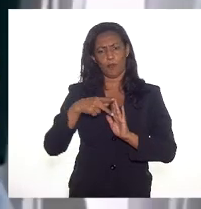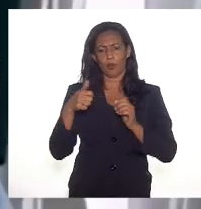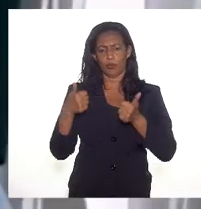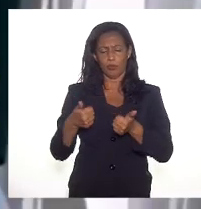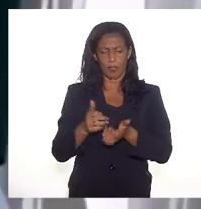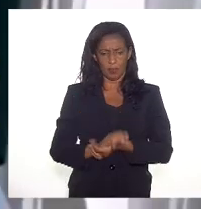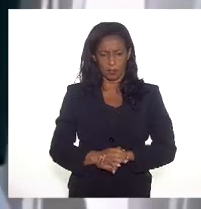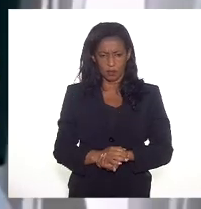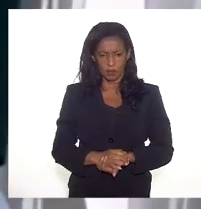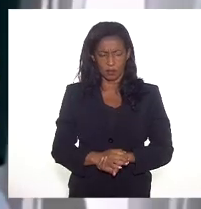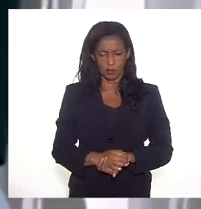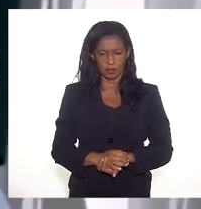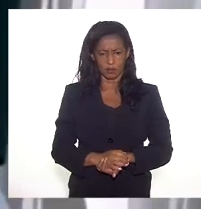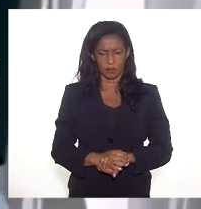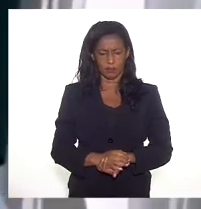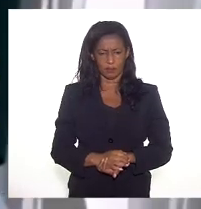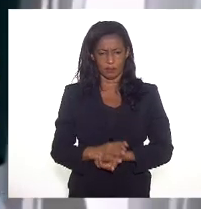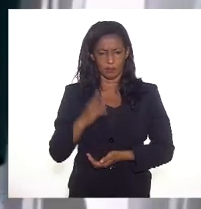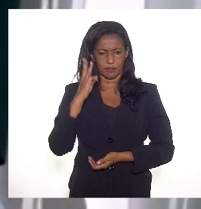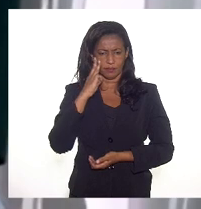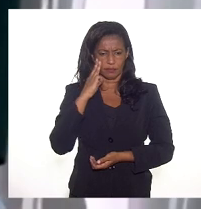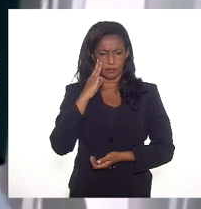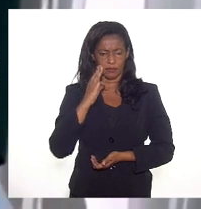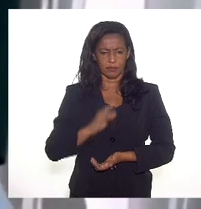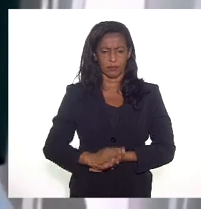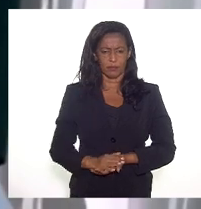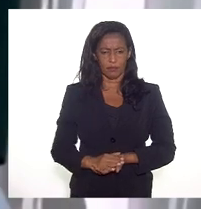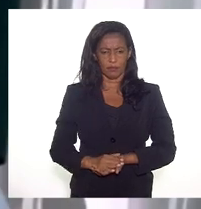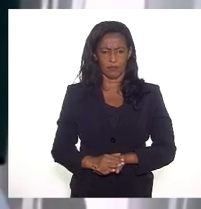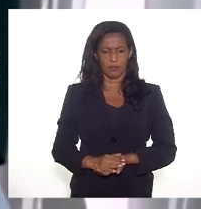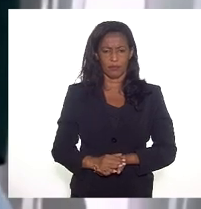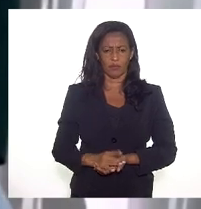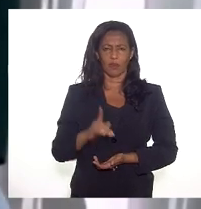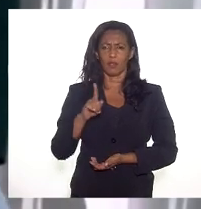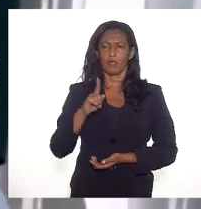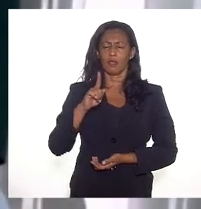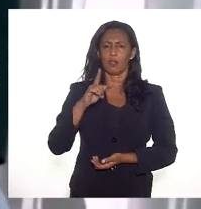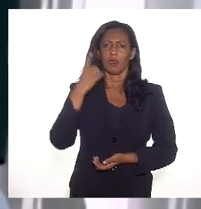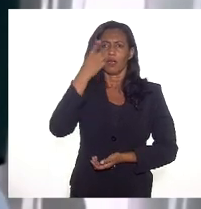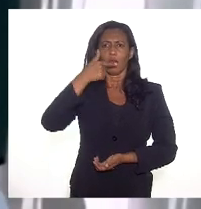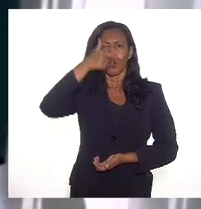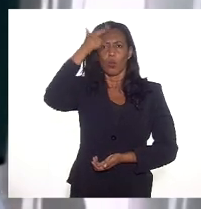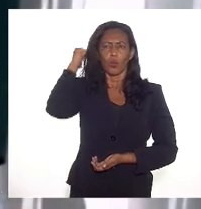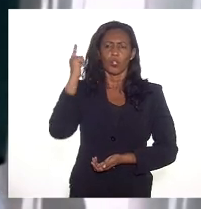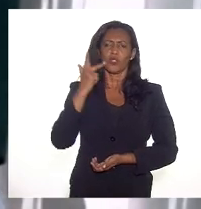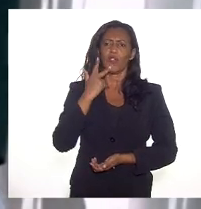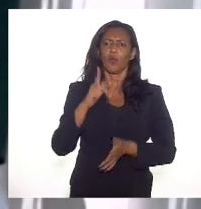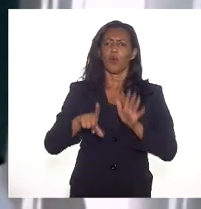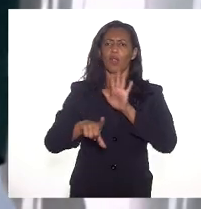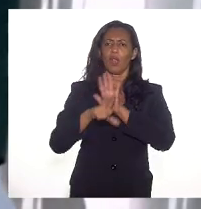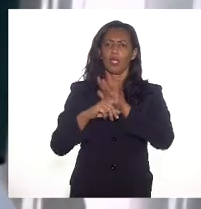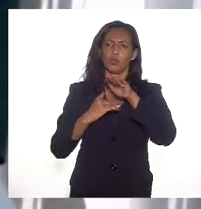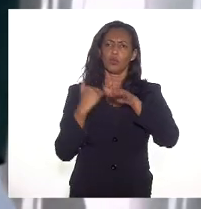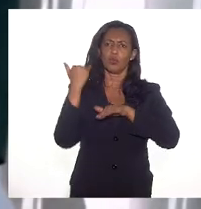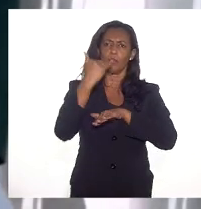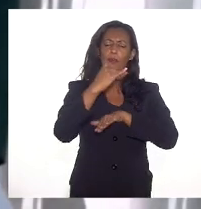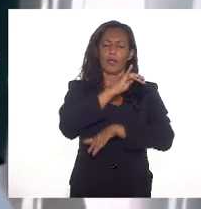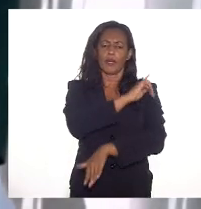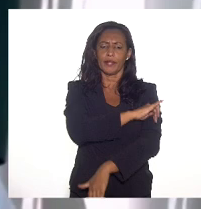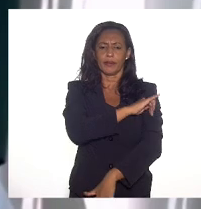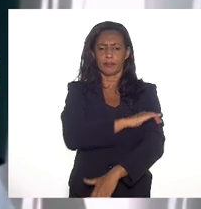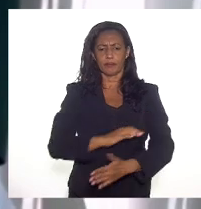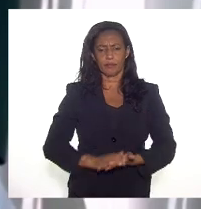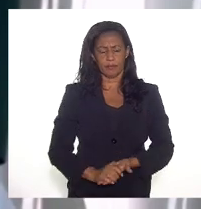Márcio Pacheco. Deputado Valdez. Em 30 segundos, o deputado Luiz Paulo mencionou bem a lei do Supera Rio,